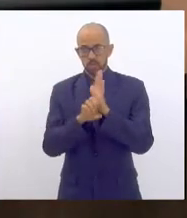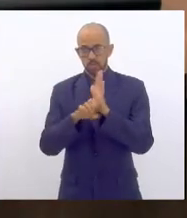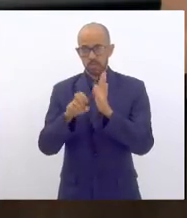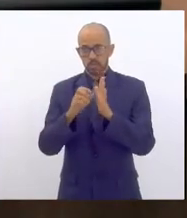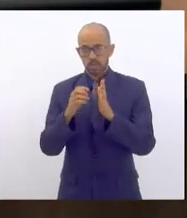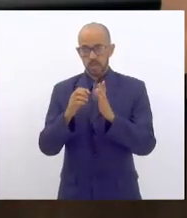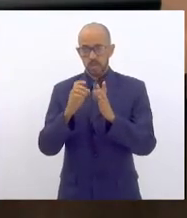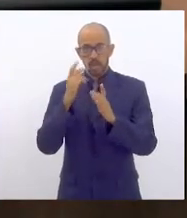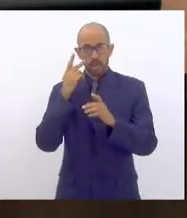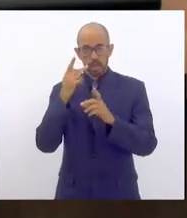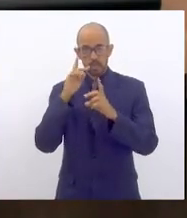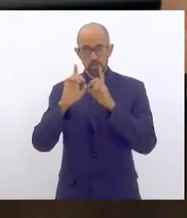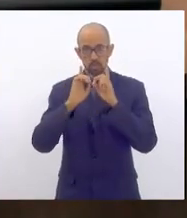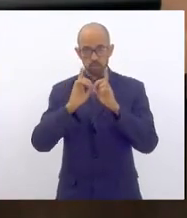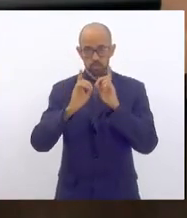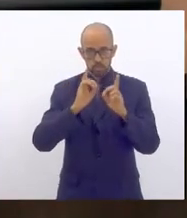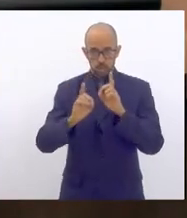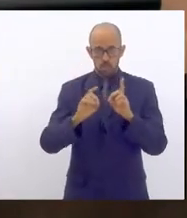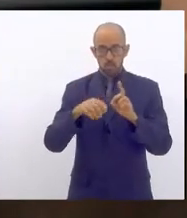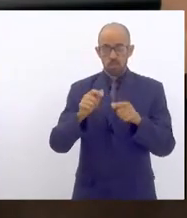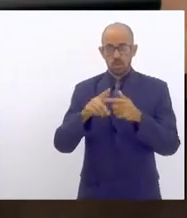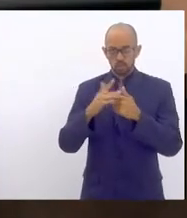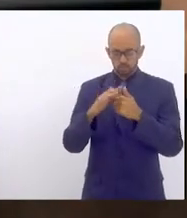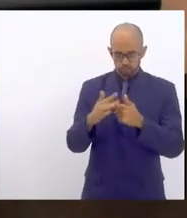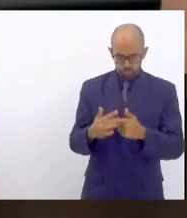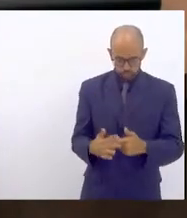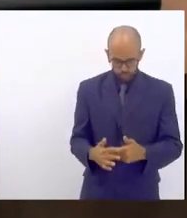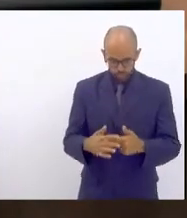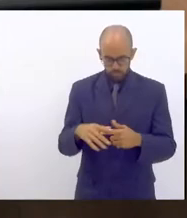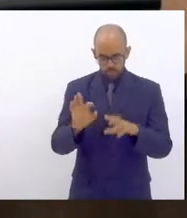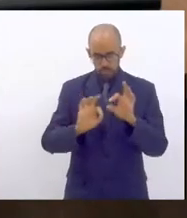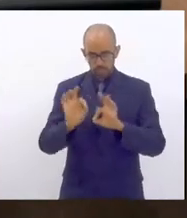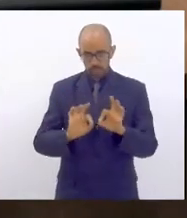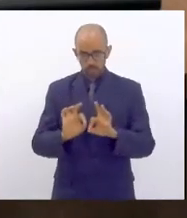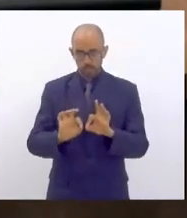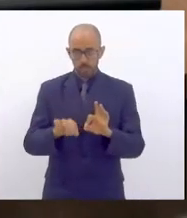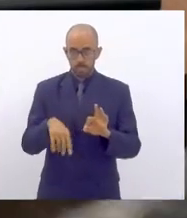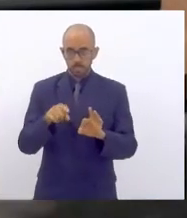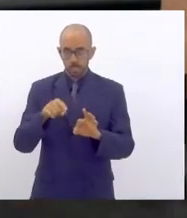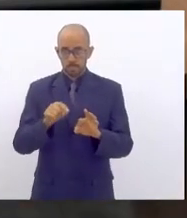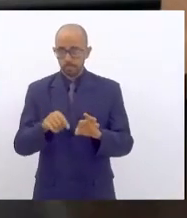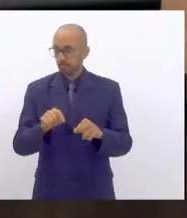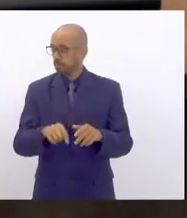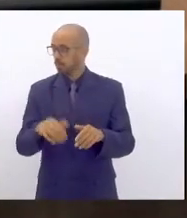discutir para aperfeiçoar esse projeto, o parecer